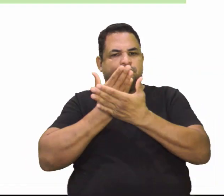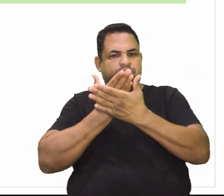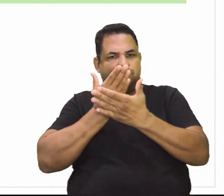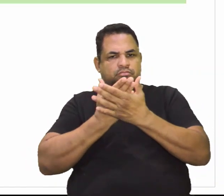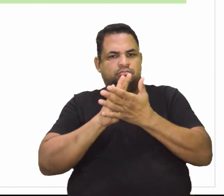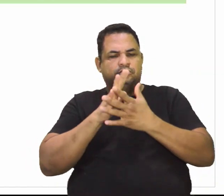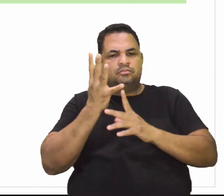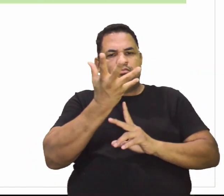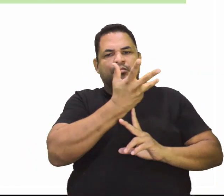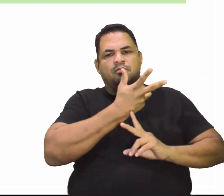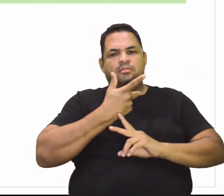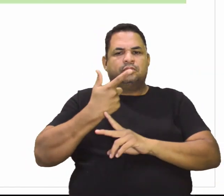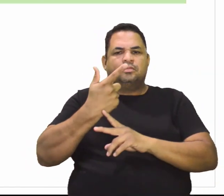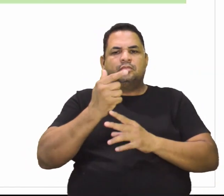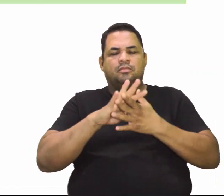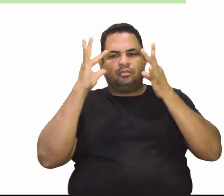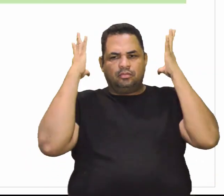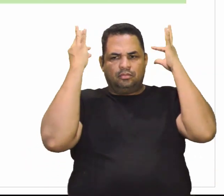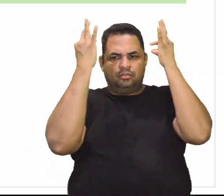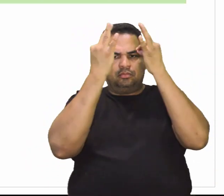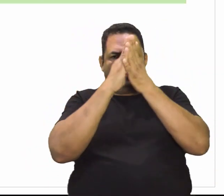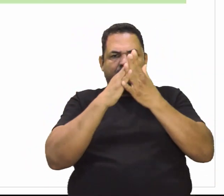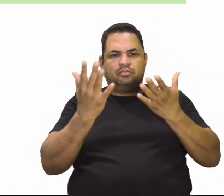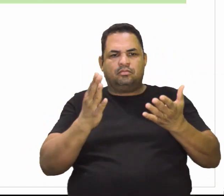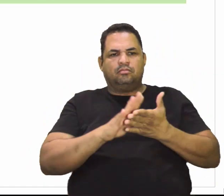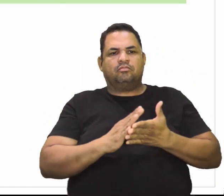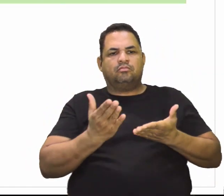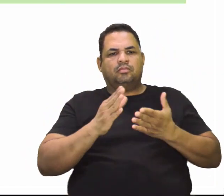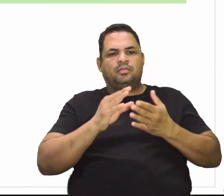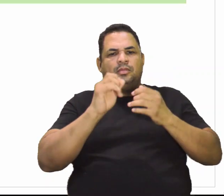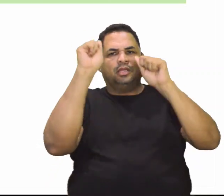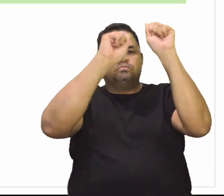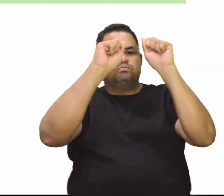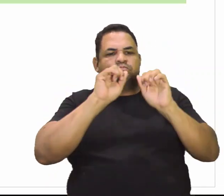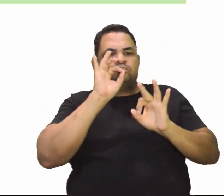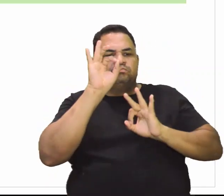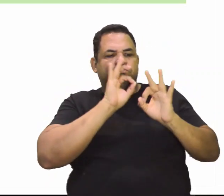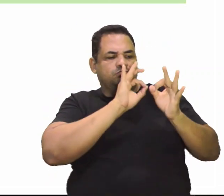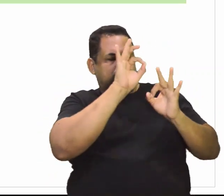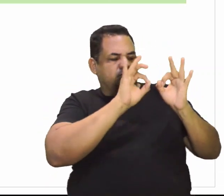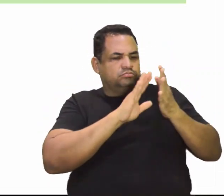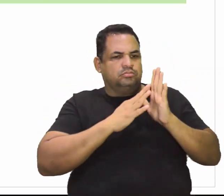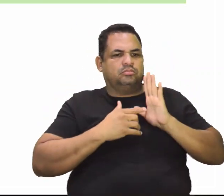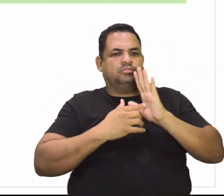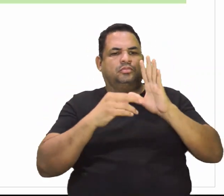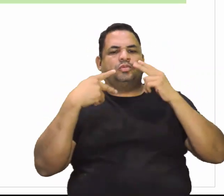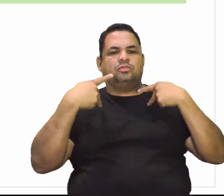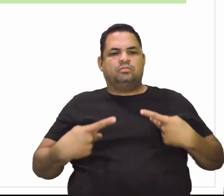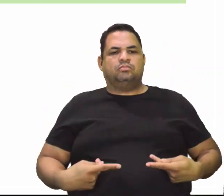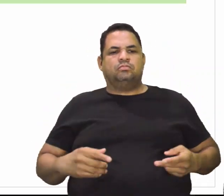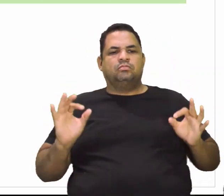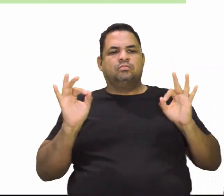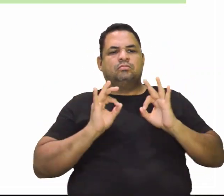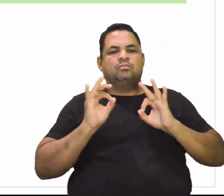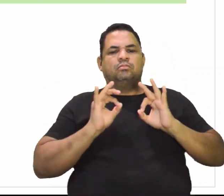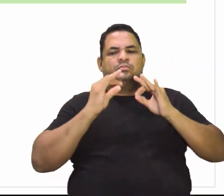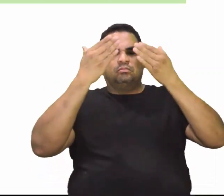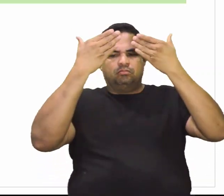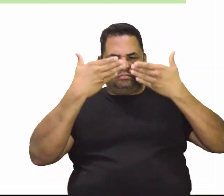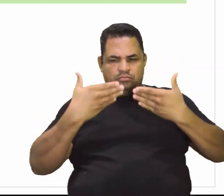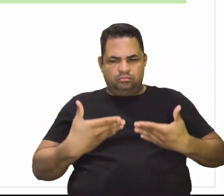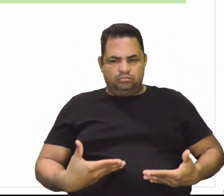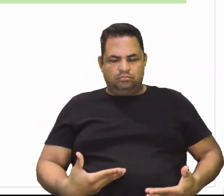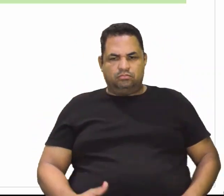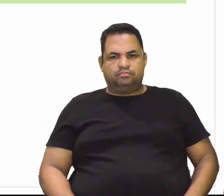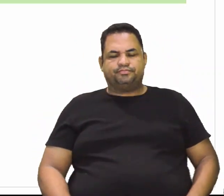A arte grega aí, os gregos eram excelentes escultores e buscavam retratar o corpo humano em sua